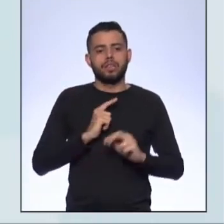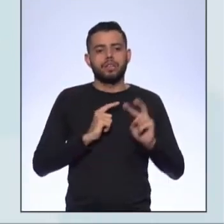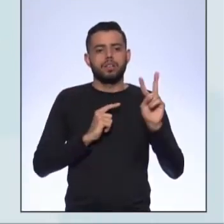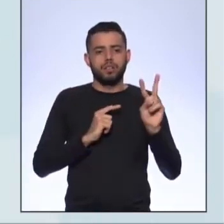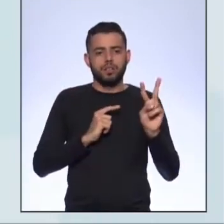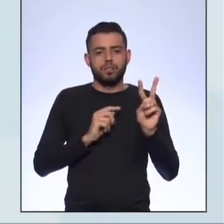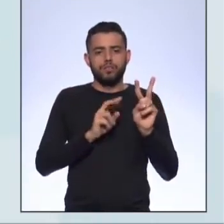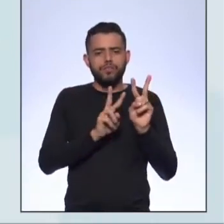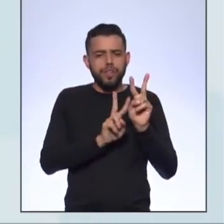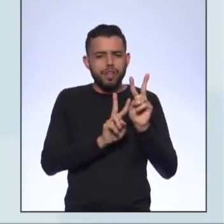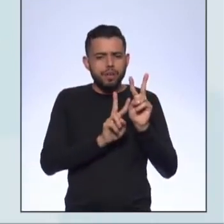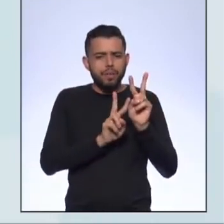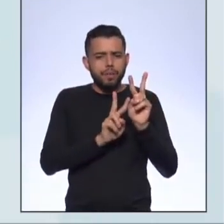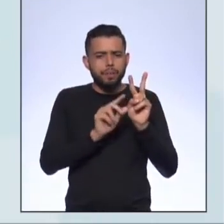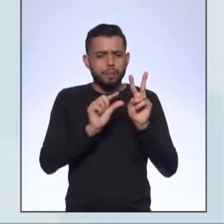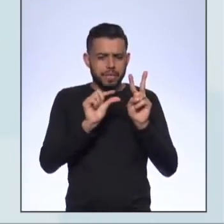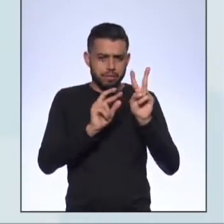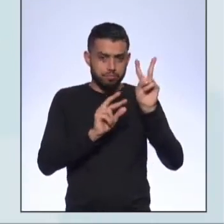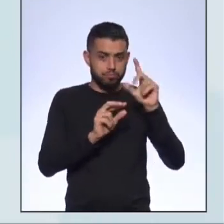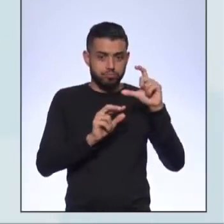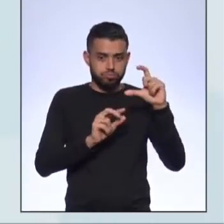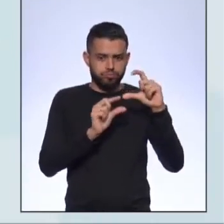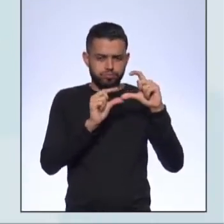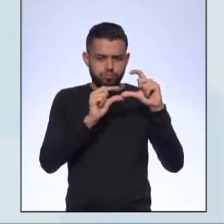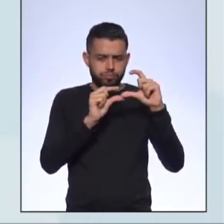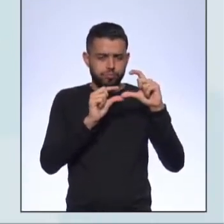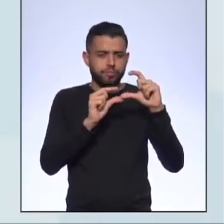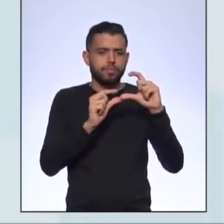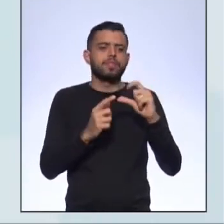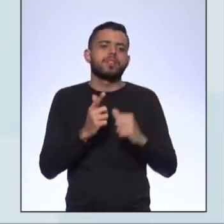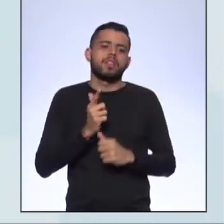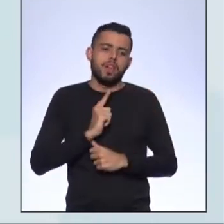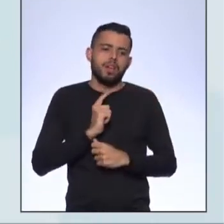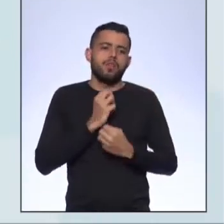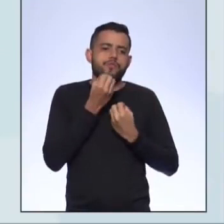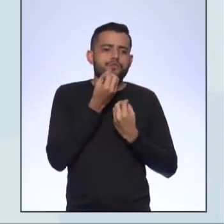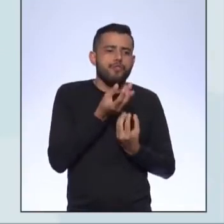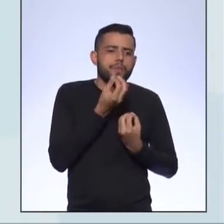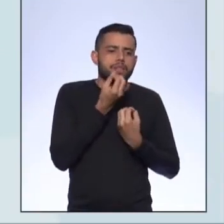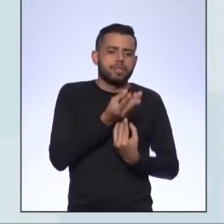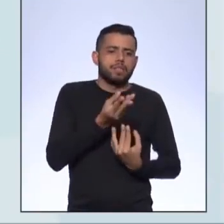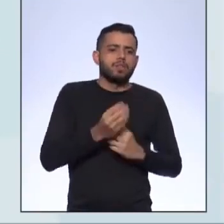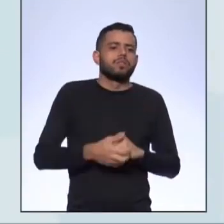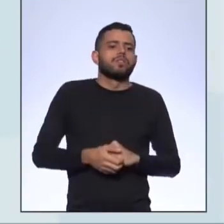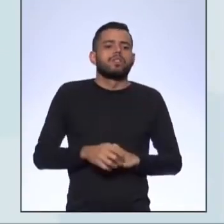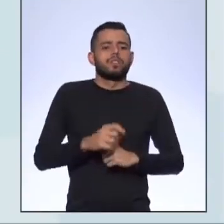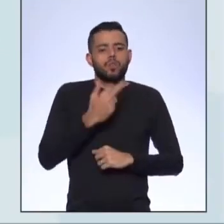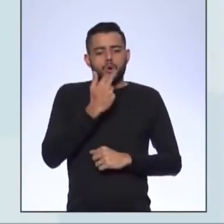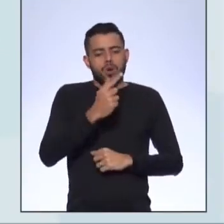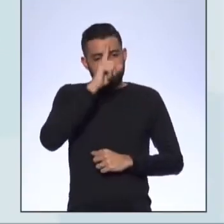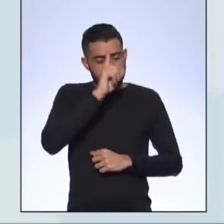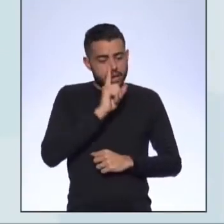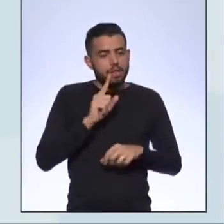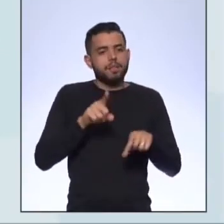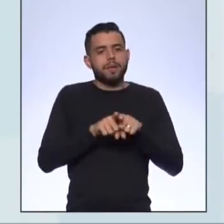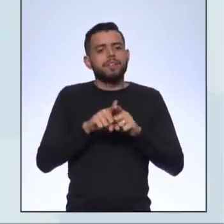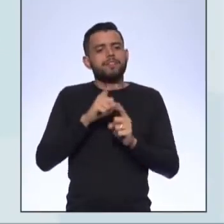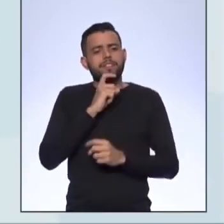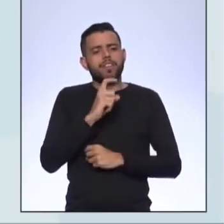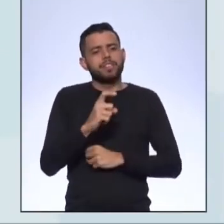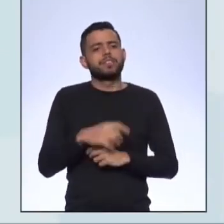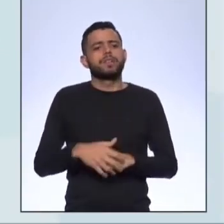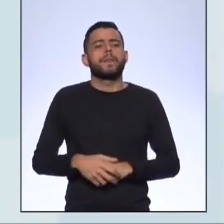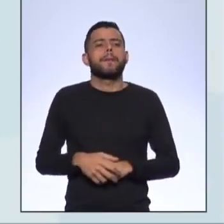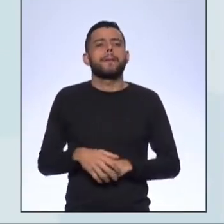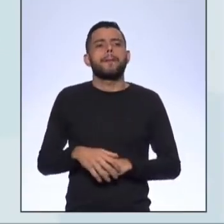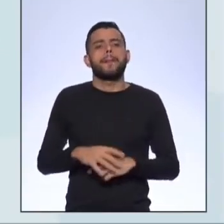híbrido, que tem, então, tanto a informação para cor amarela quanto para cor verde, e